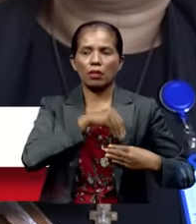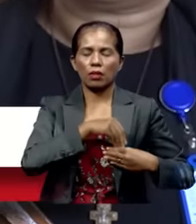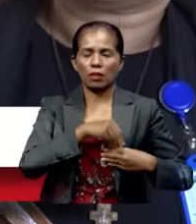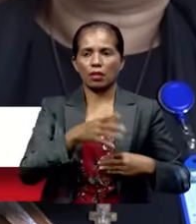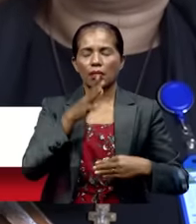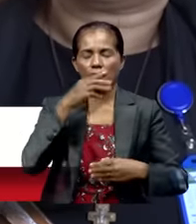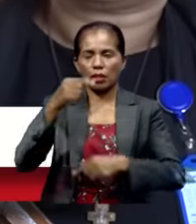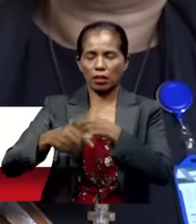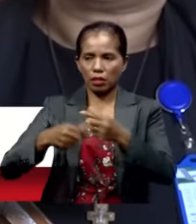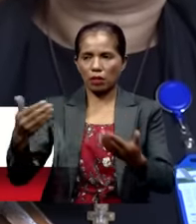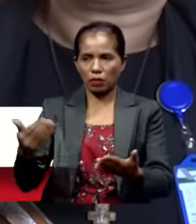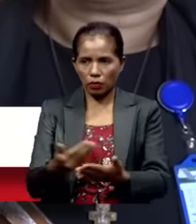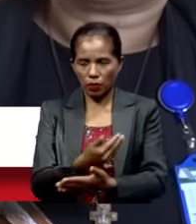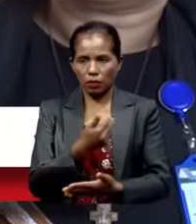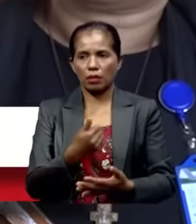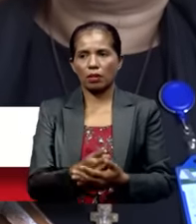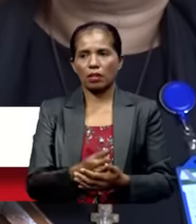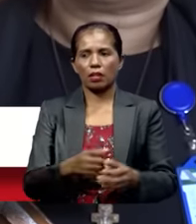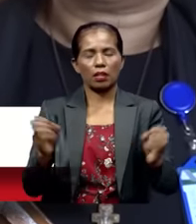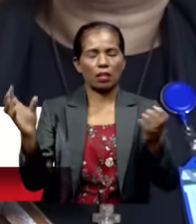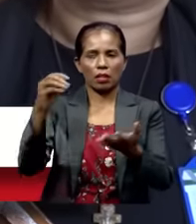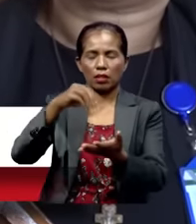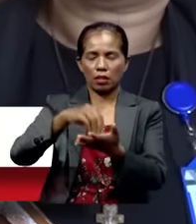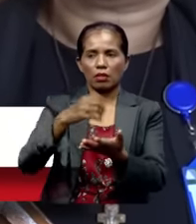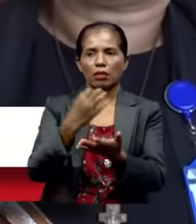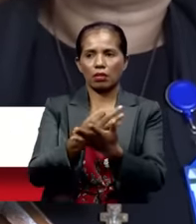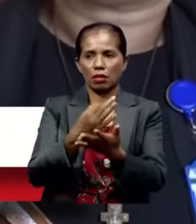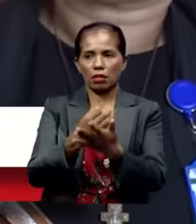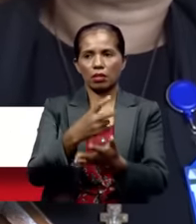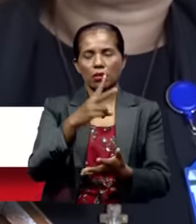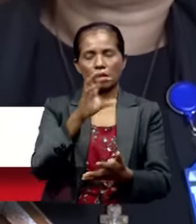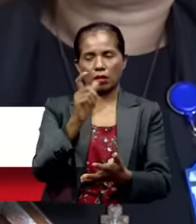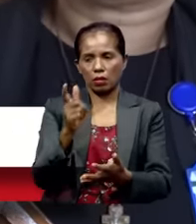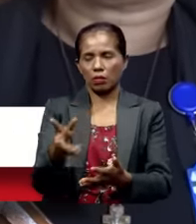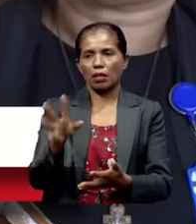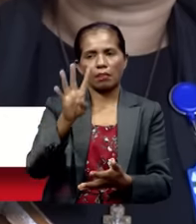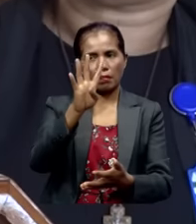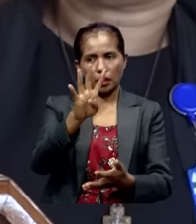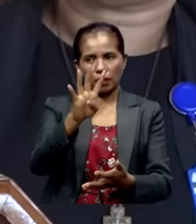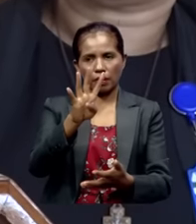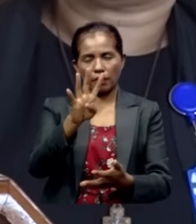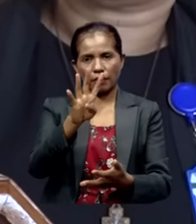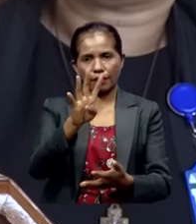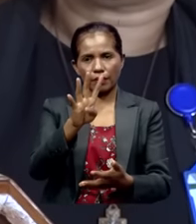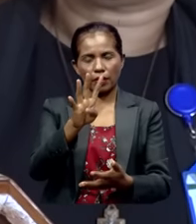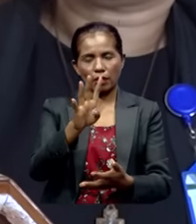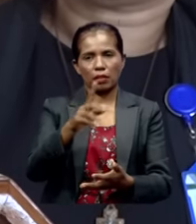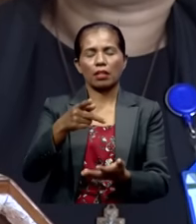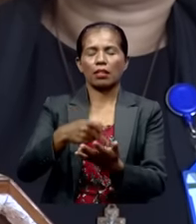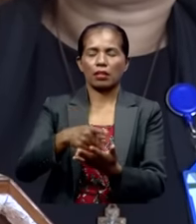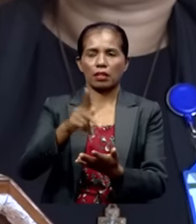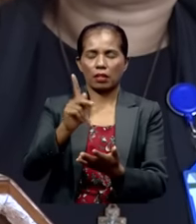FUN lá prevê um ano de orçamento e é 2024 nem é pagamento